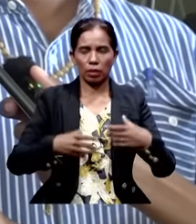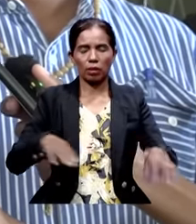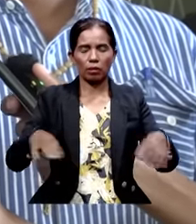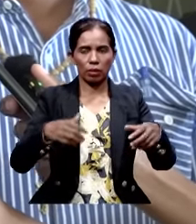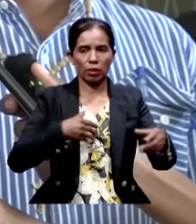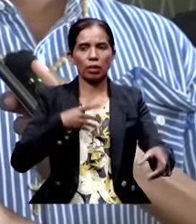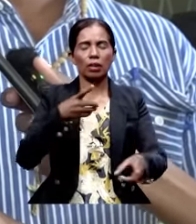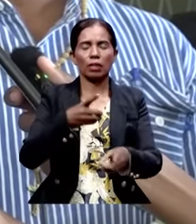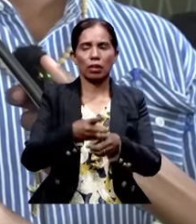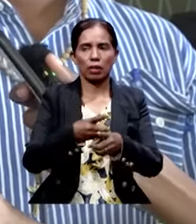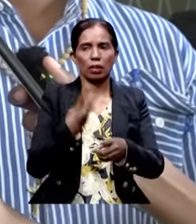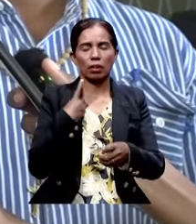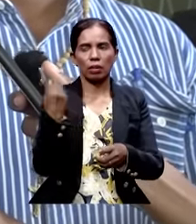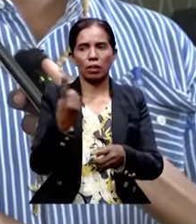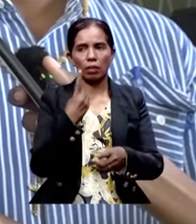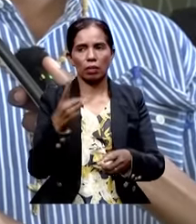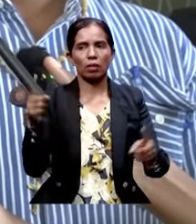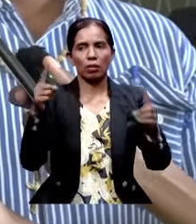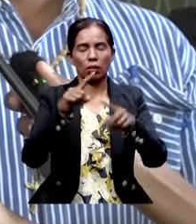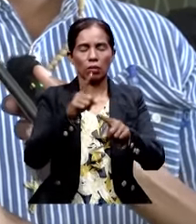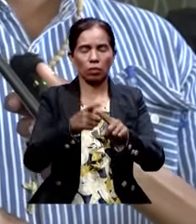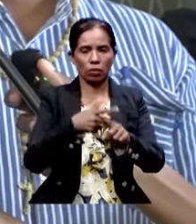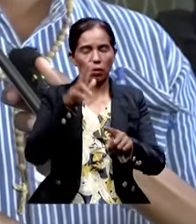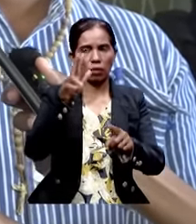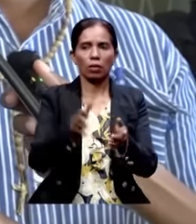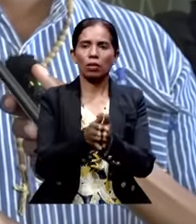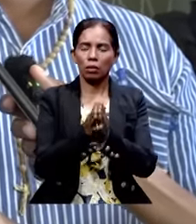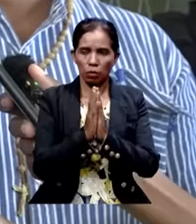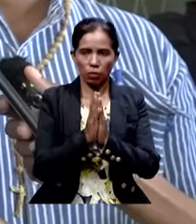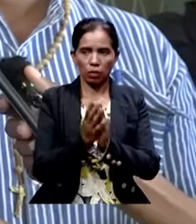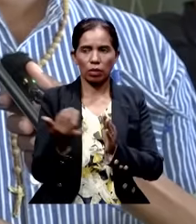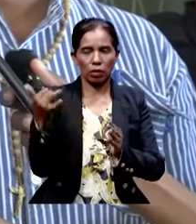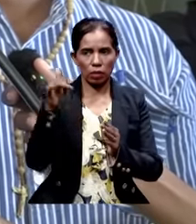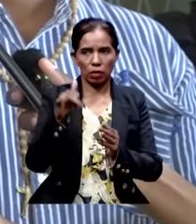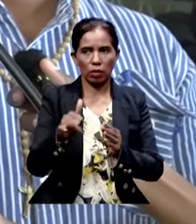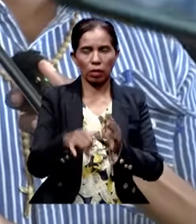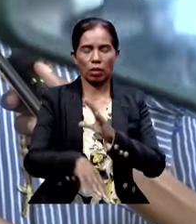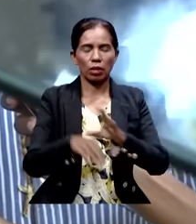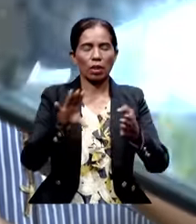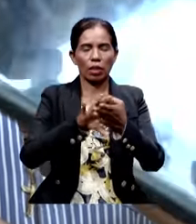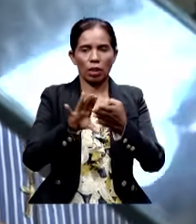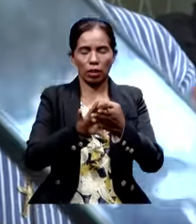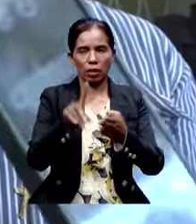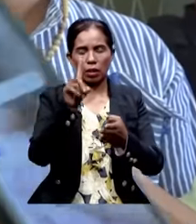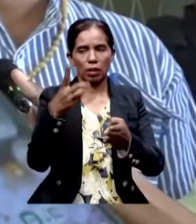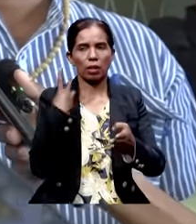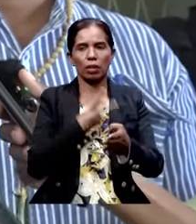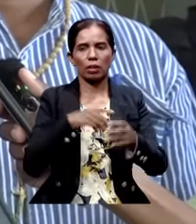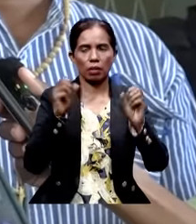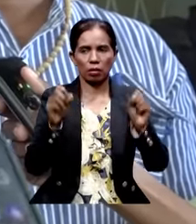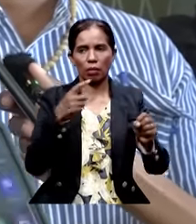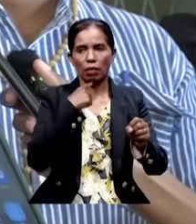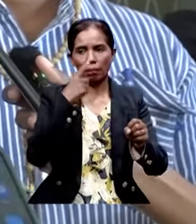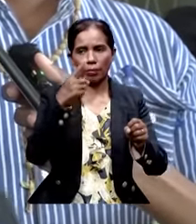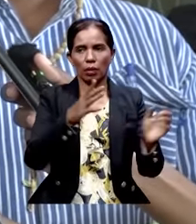né ita se mantém na fatin to fulan tolo né justo para se hasai notificação ira vai ita para ita torre reclama vai